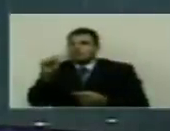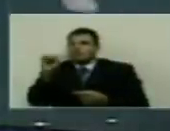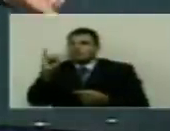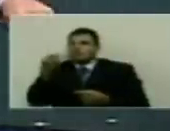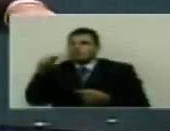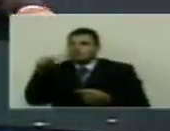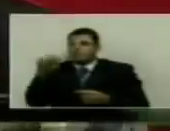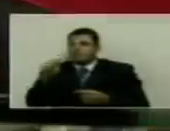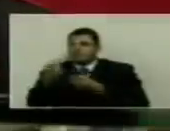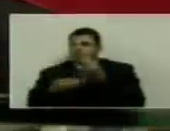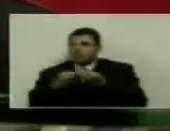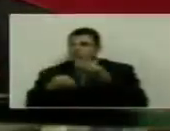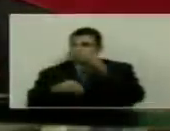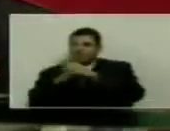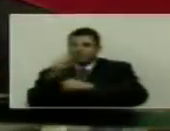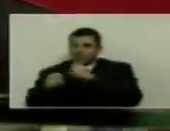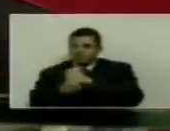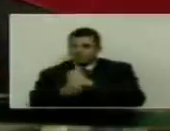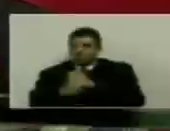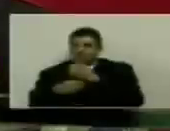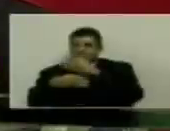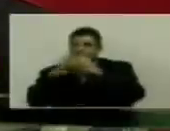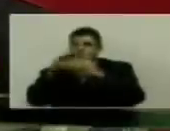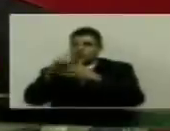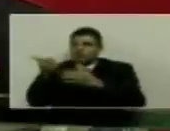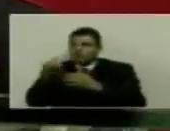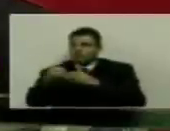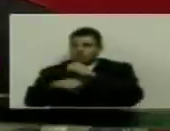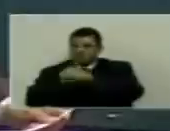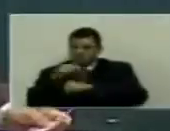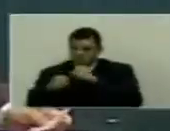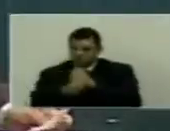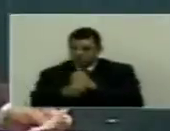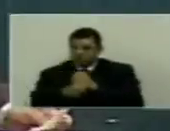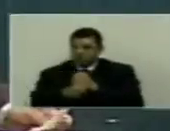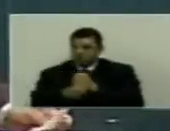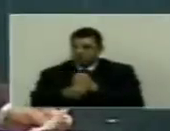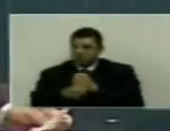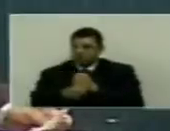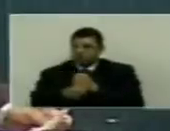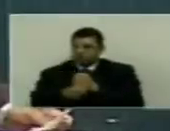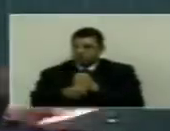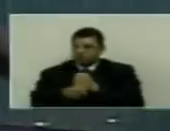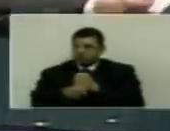senhor citou como investimento desse ano, era uma usina em obra há quase 10 anos.